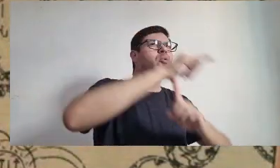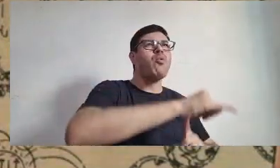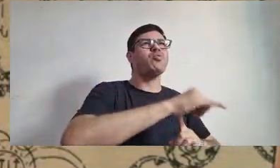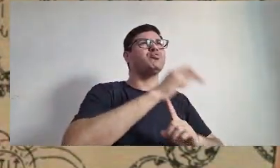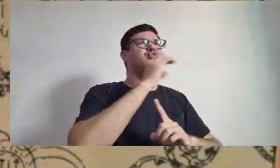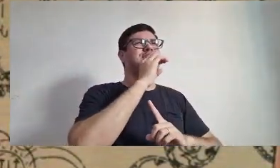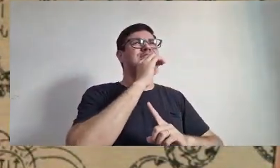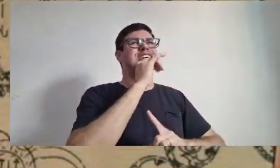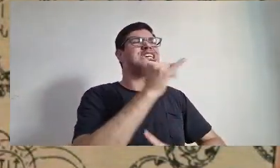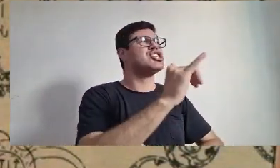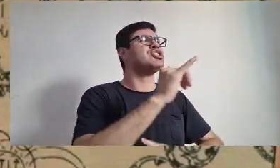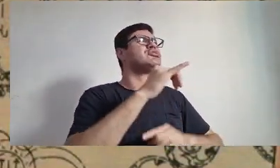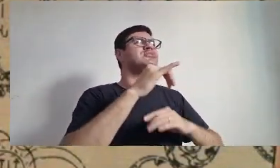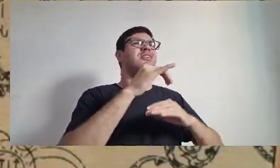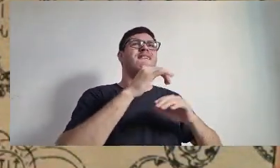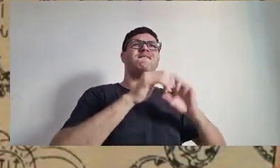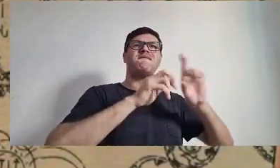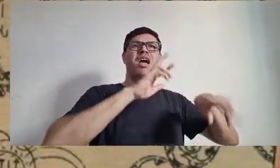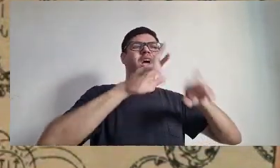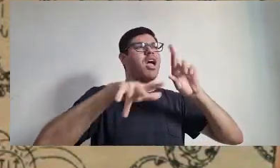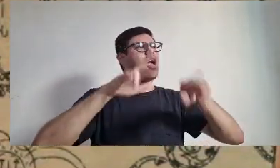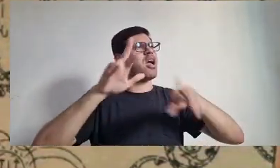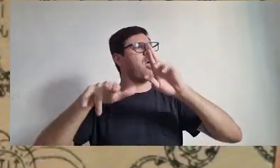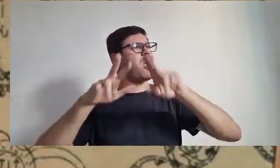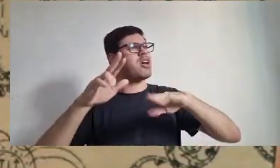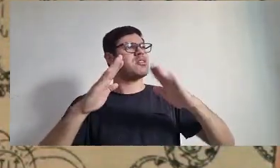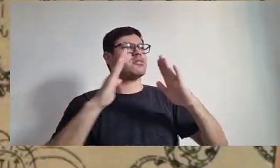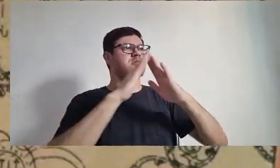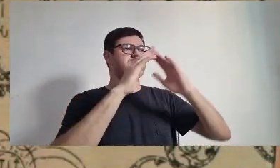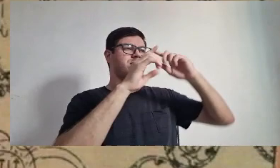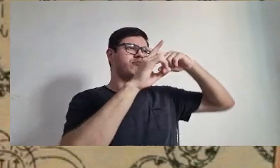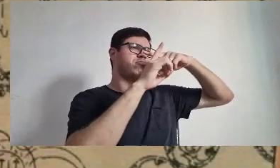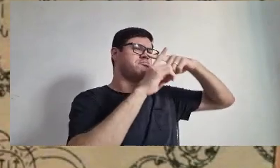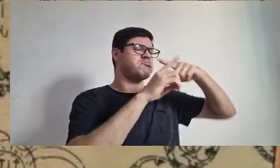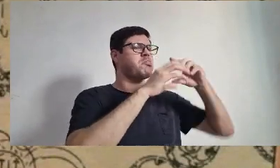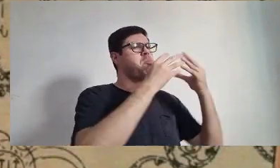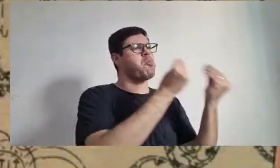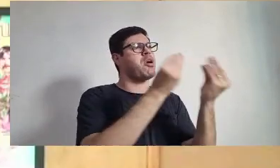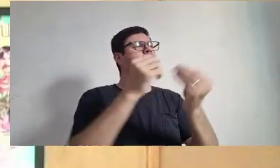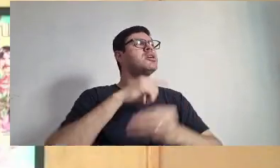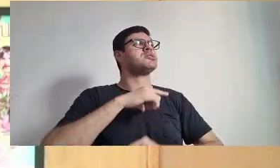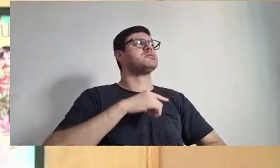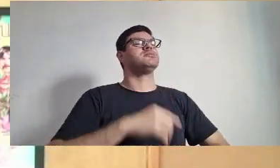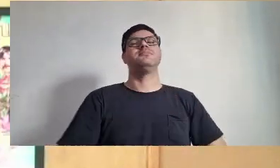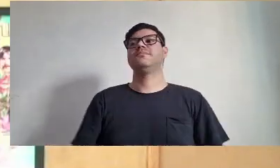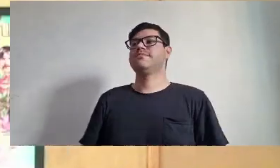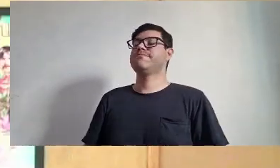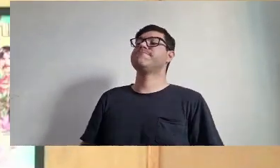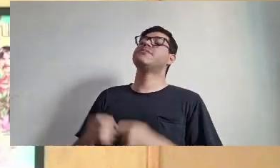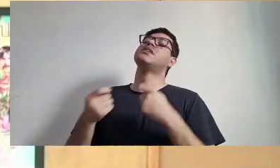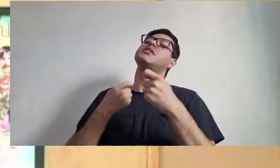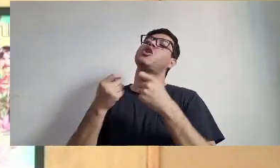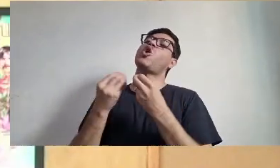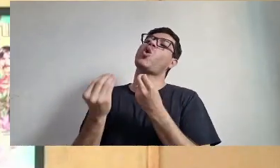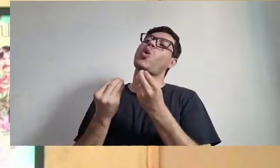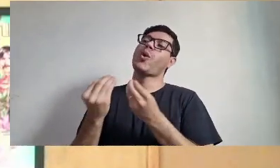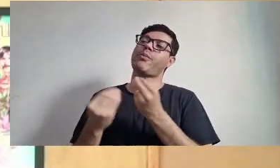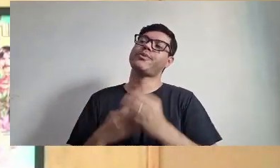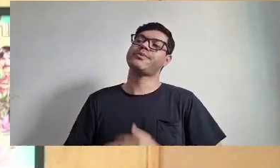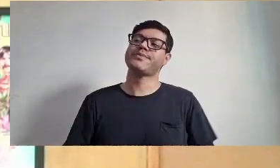chega no Industrial e volta para a Catedral. Mas cercamos a cidade. Agora, como é que administra tudo isso?